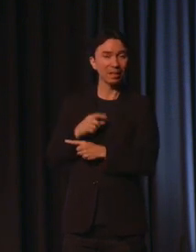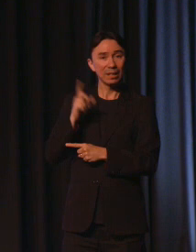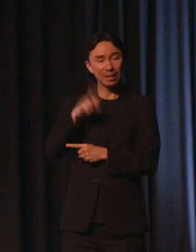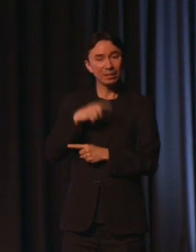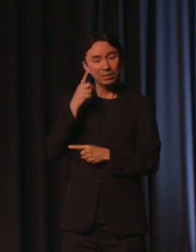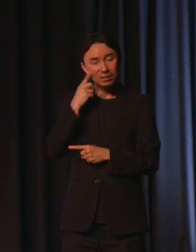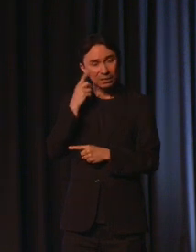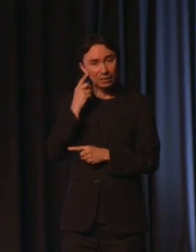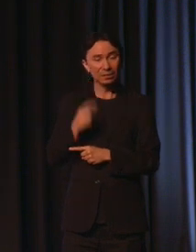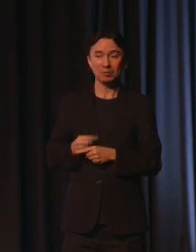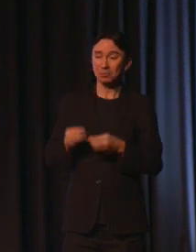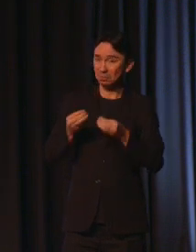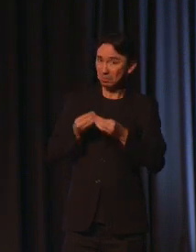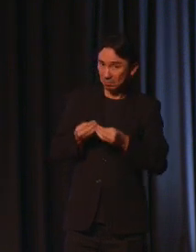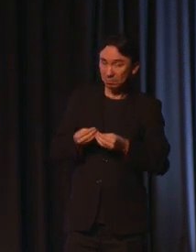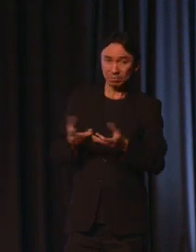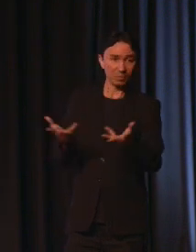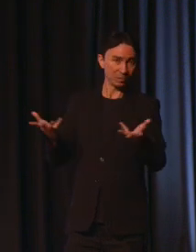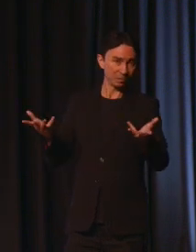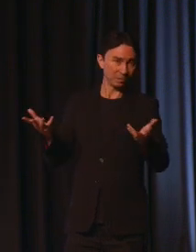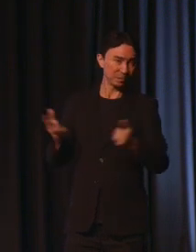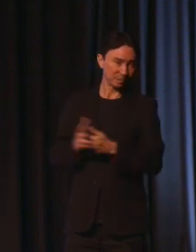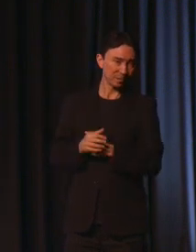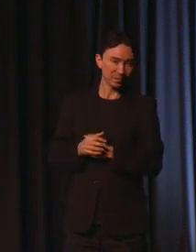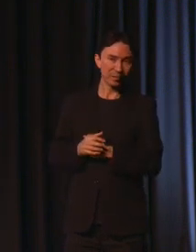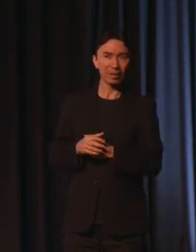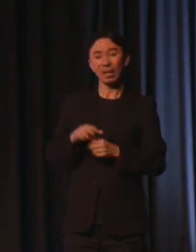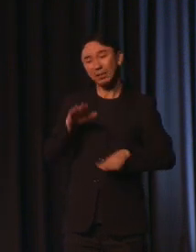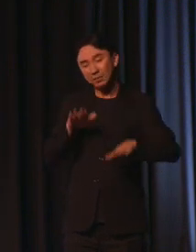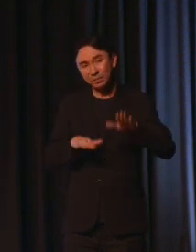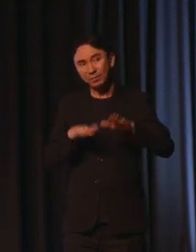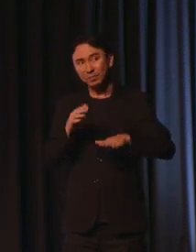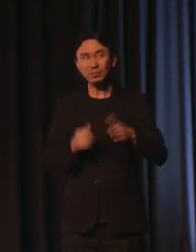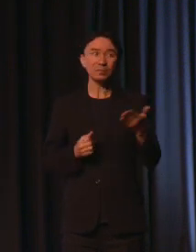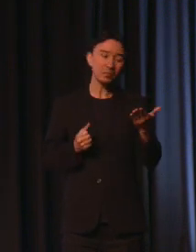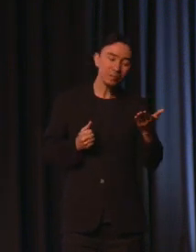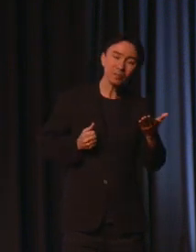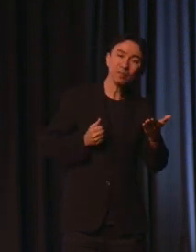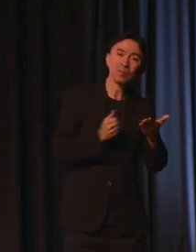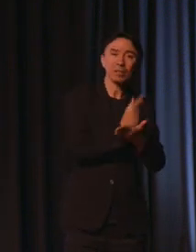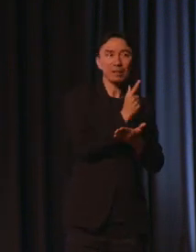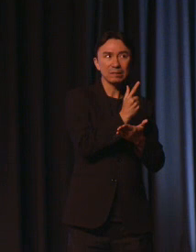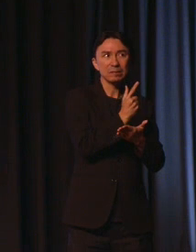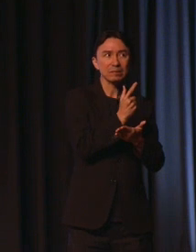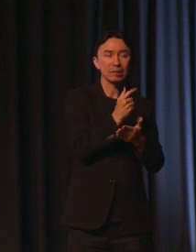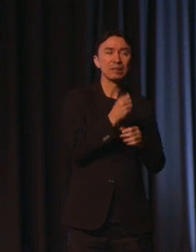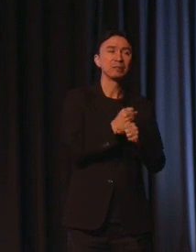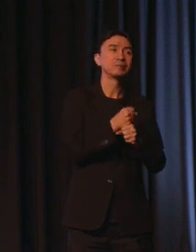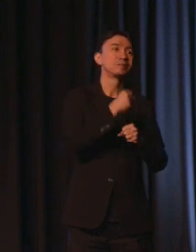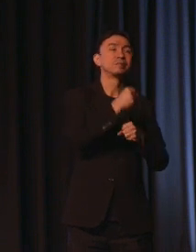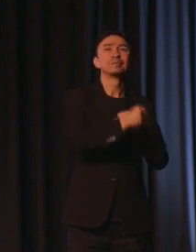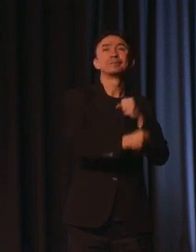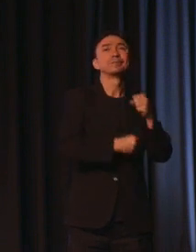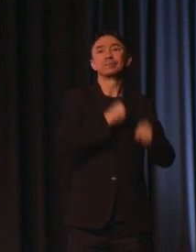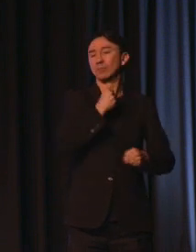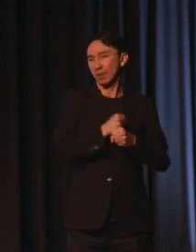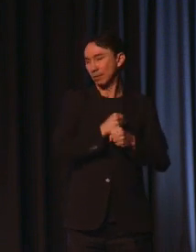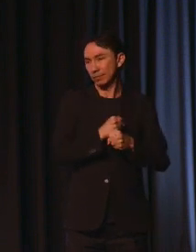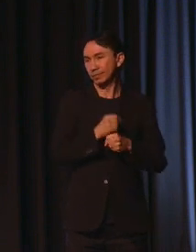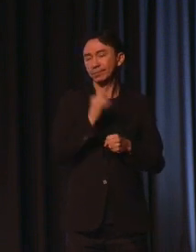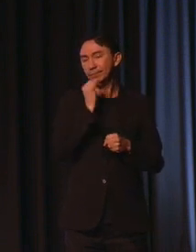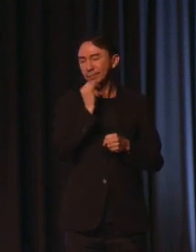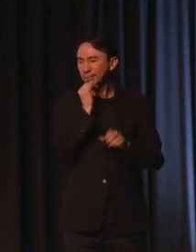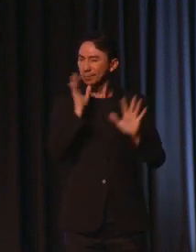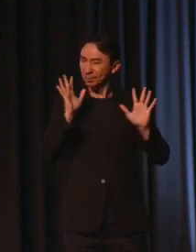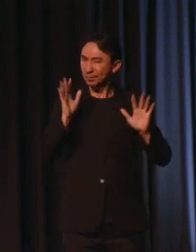disponibilização do medicamento, tá? Então, a aquisição, às vezes, ela acontece num ano, vamos dizer, foi contratado, por exemplo, primeira